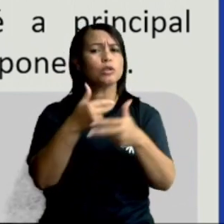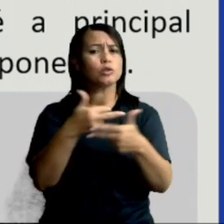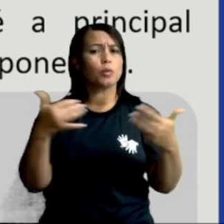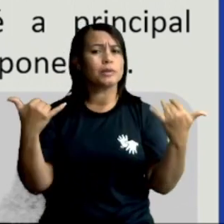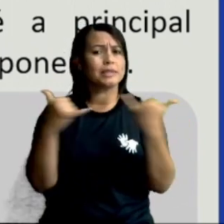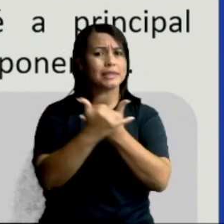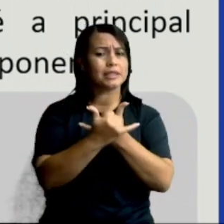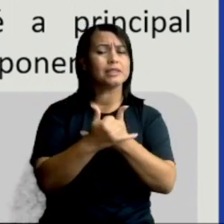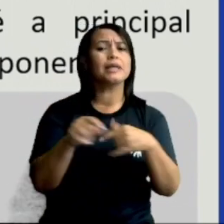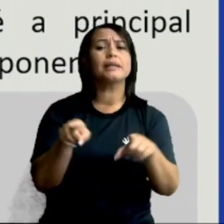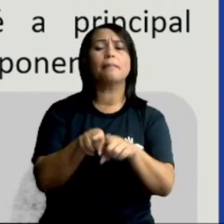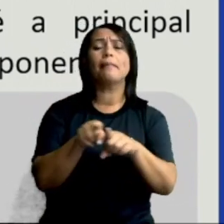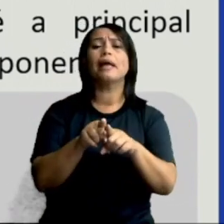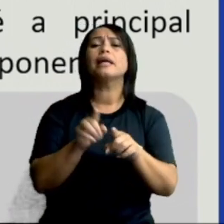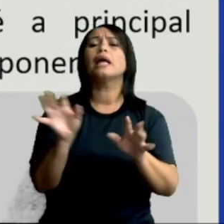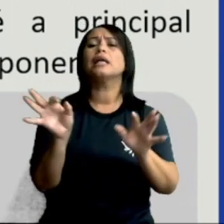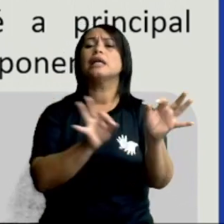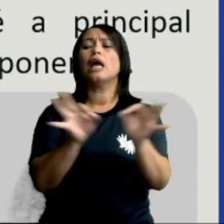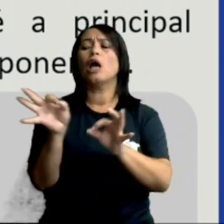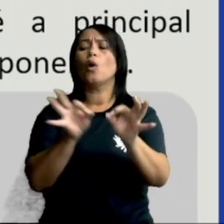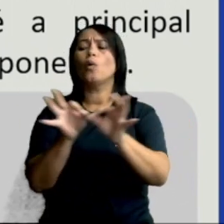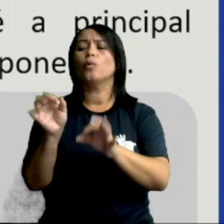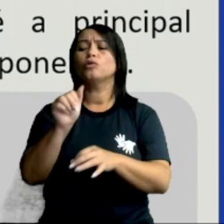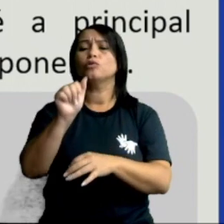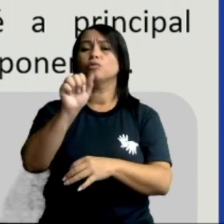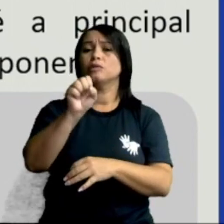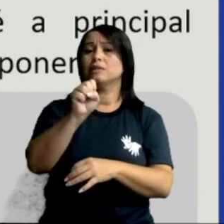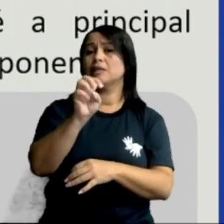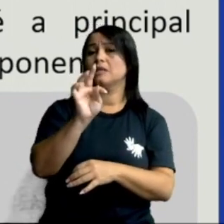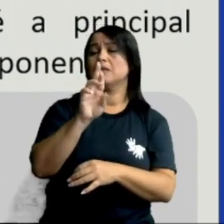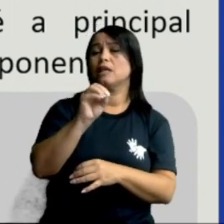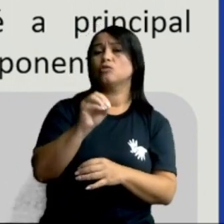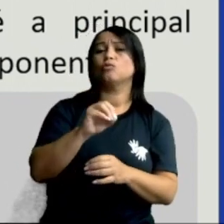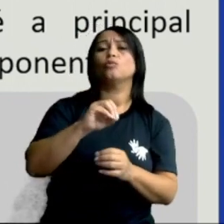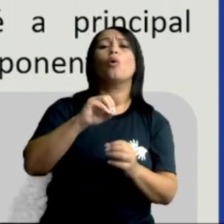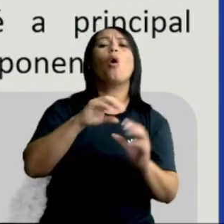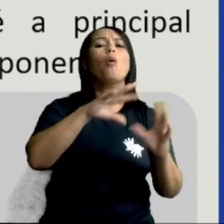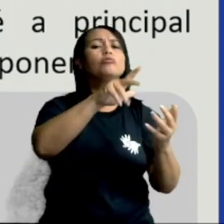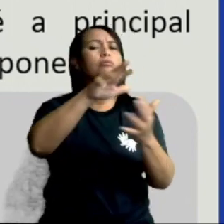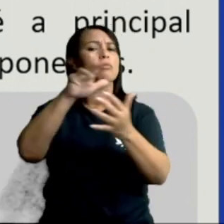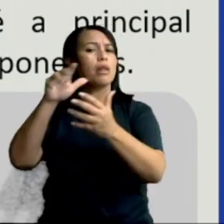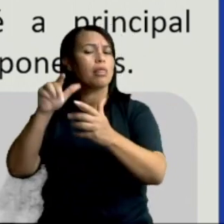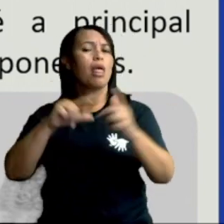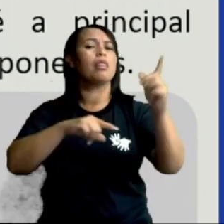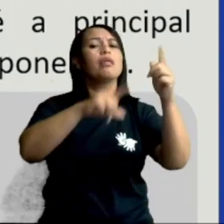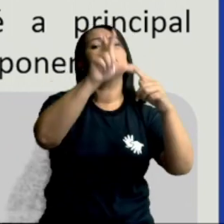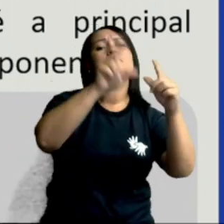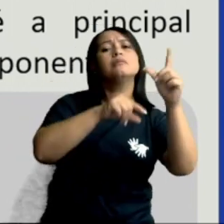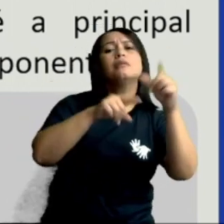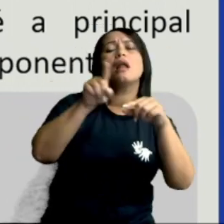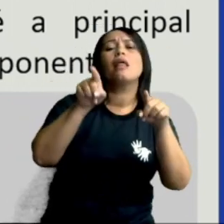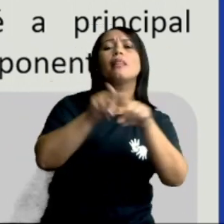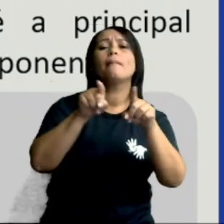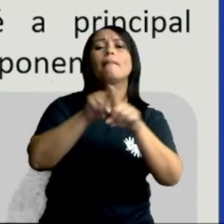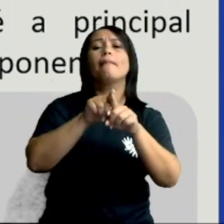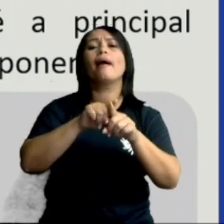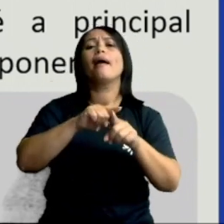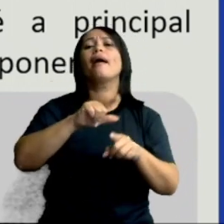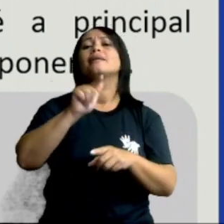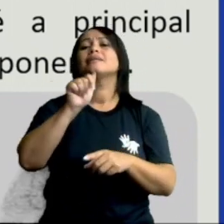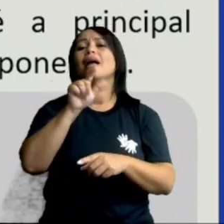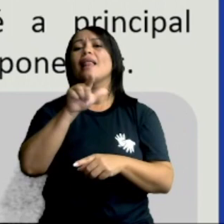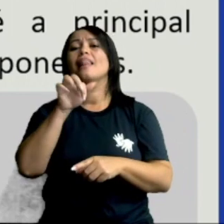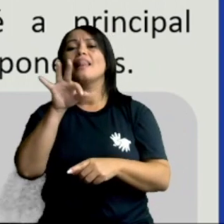existente. Ele reúne os astros, planetas, cometas, estrelas, galáxias,